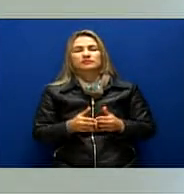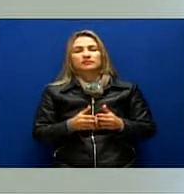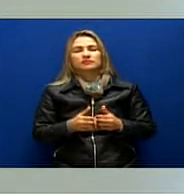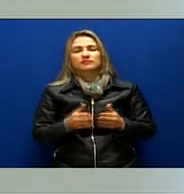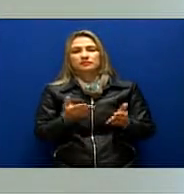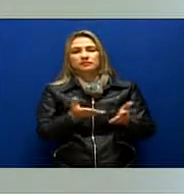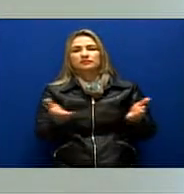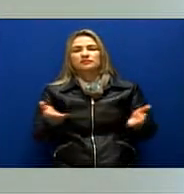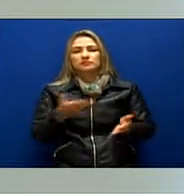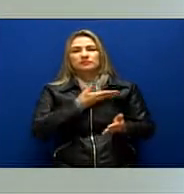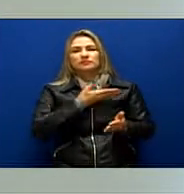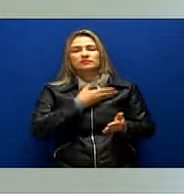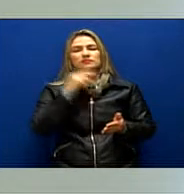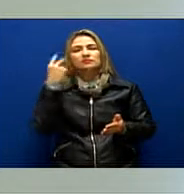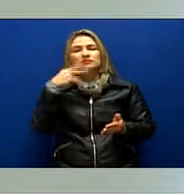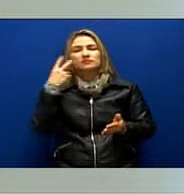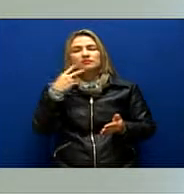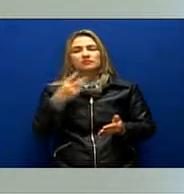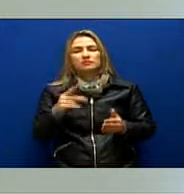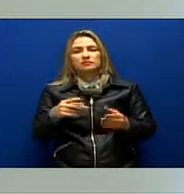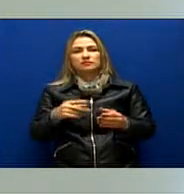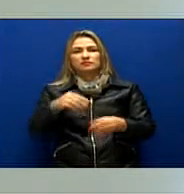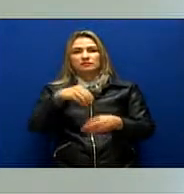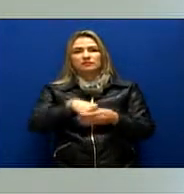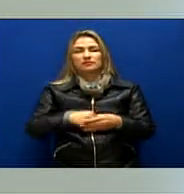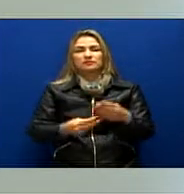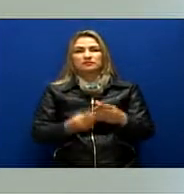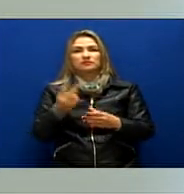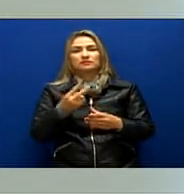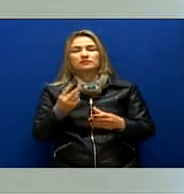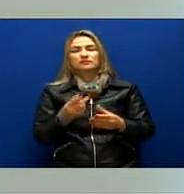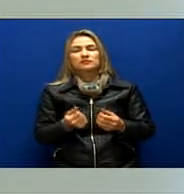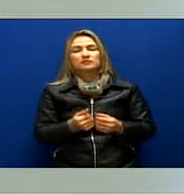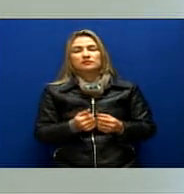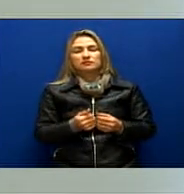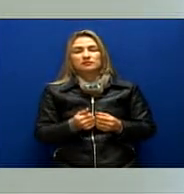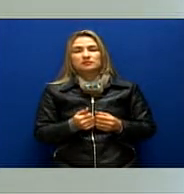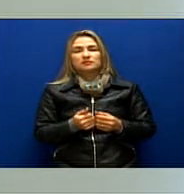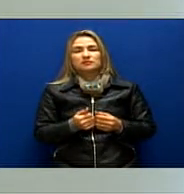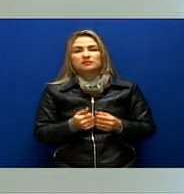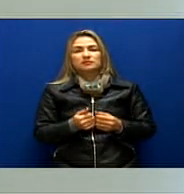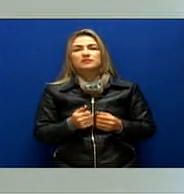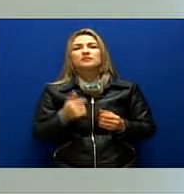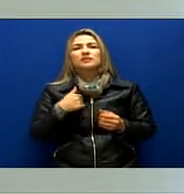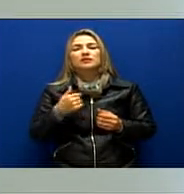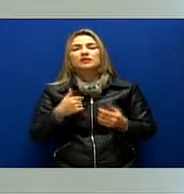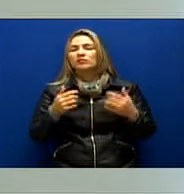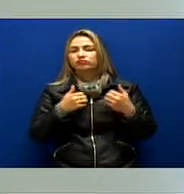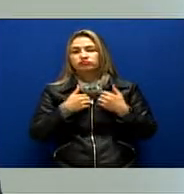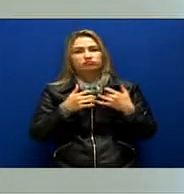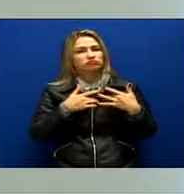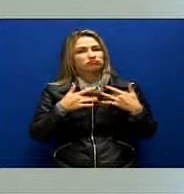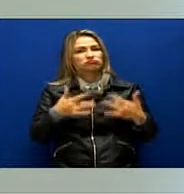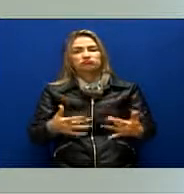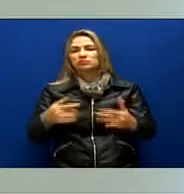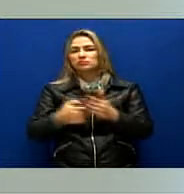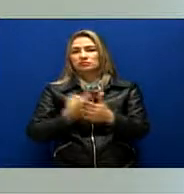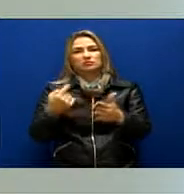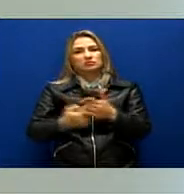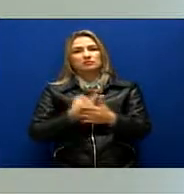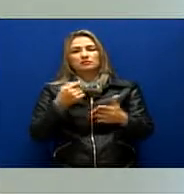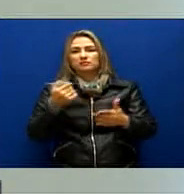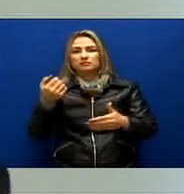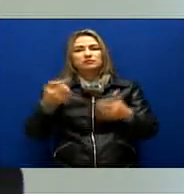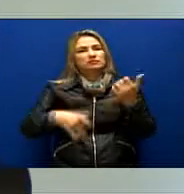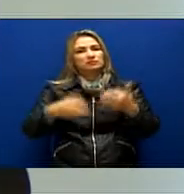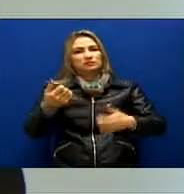aos colegas vereadores que estarei à disposição na segunda votação. Quem quiser aprofundar mais no projeto e verificar se ele precisa de mais alguns ajustes,